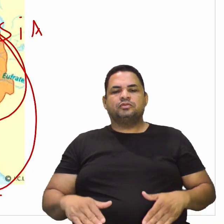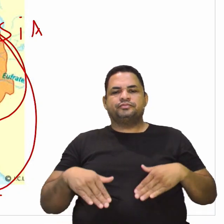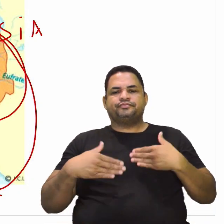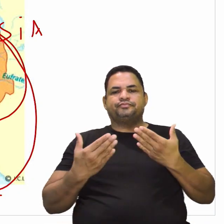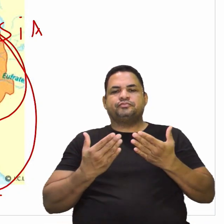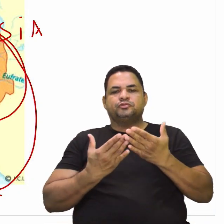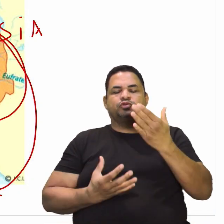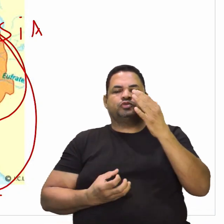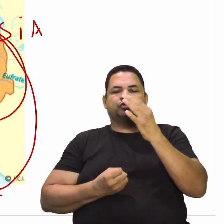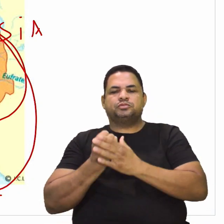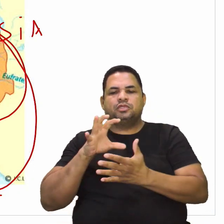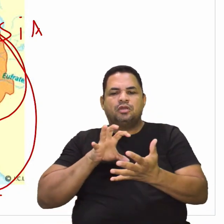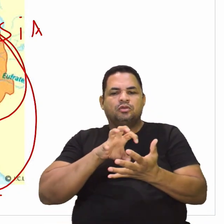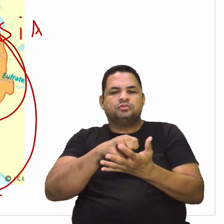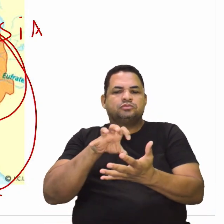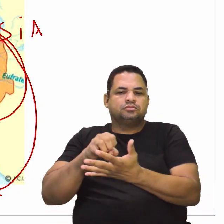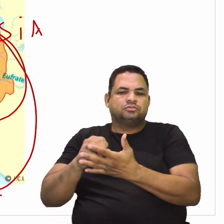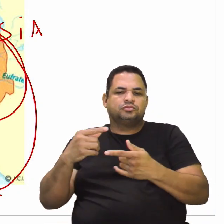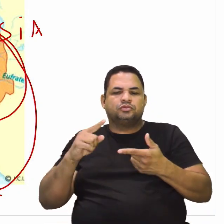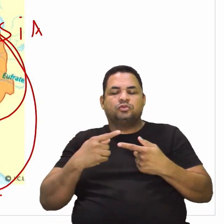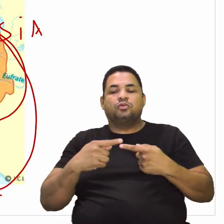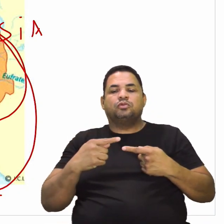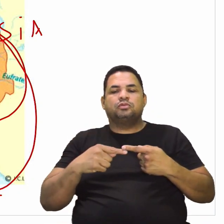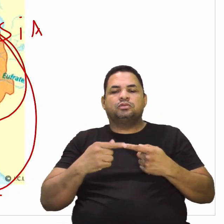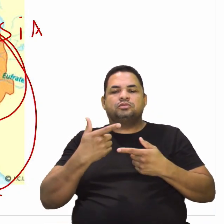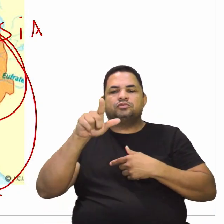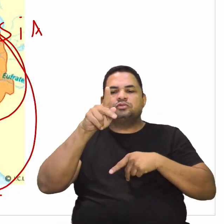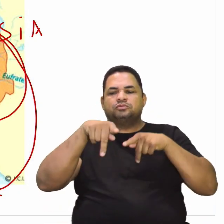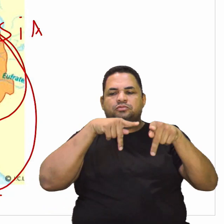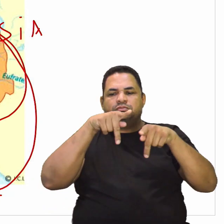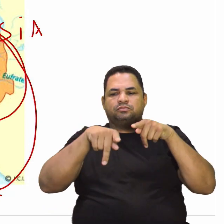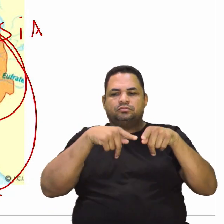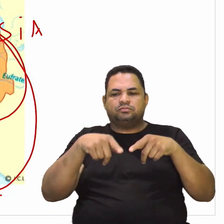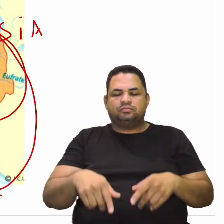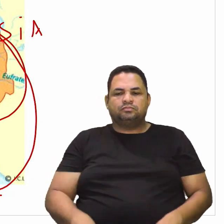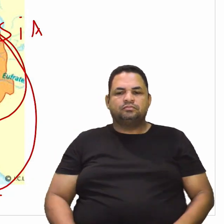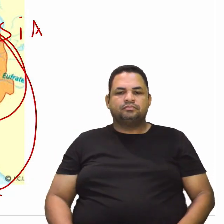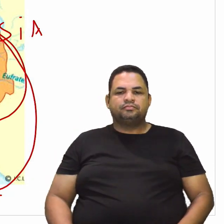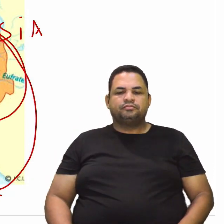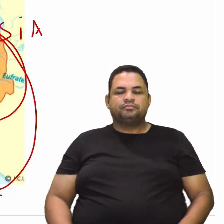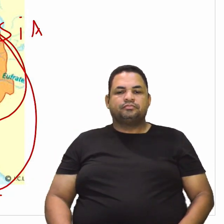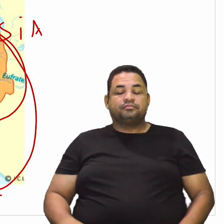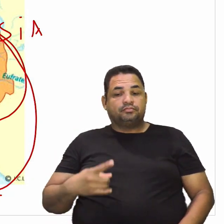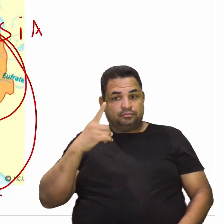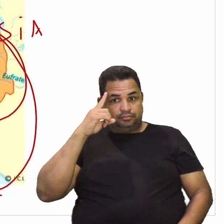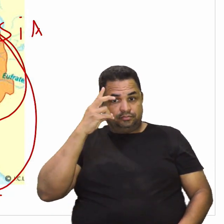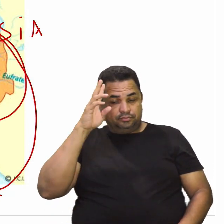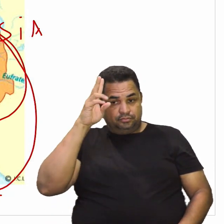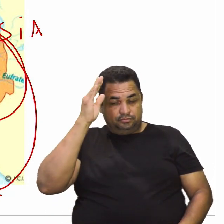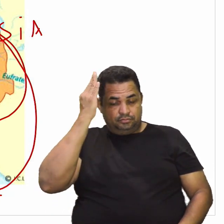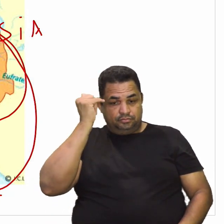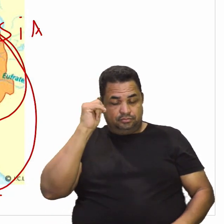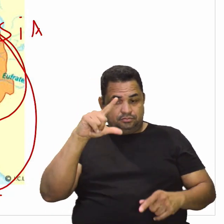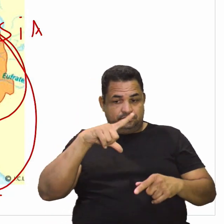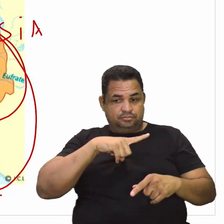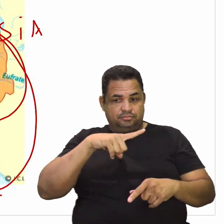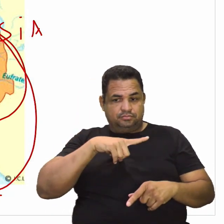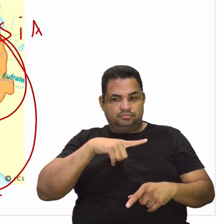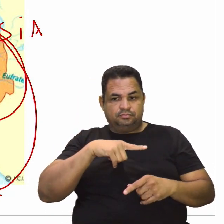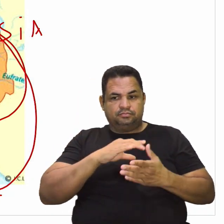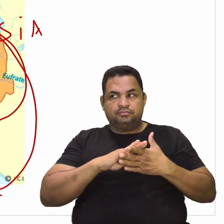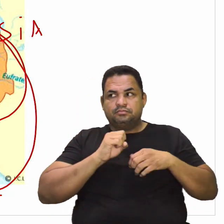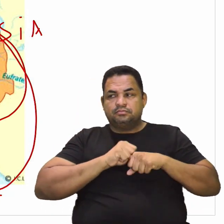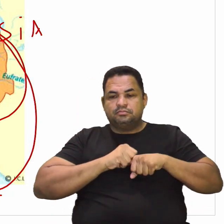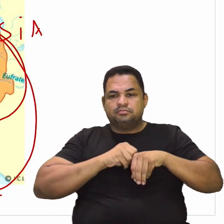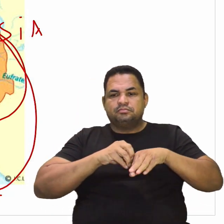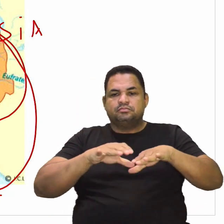das conquistas e do contato também com outros povos. Tá? Para você ter uma ideia, nós temos essa